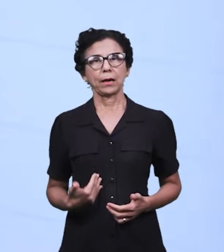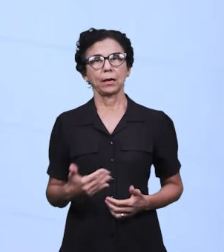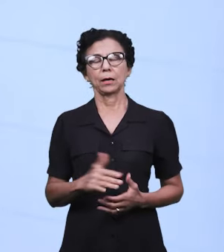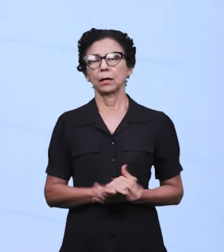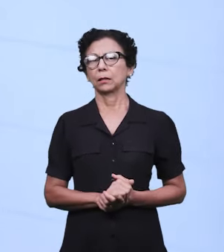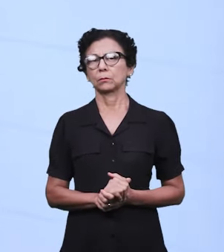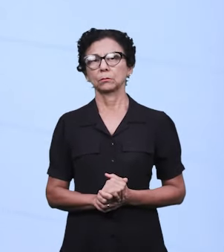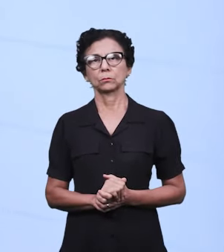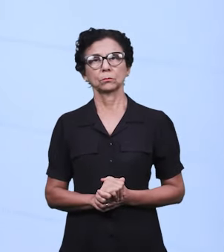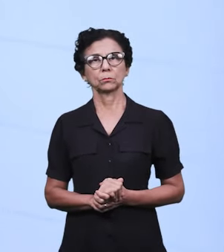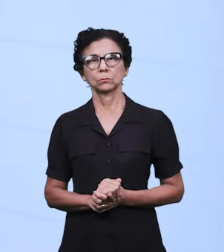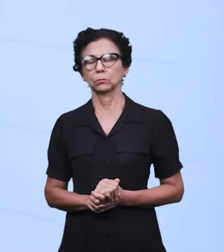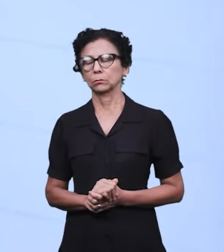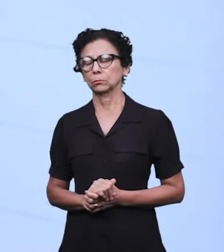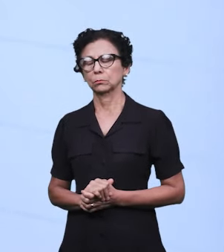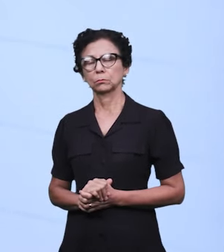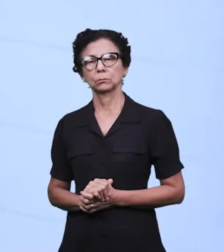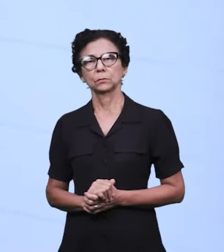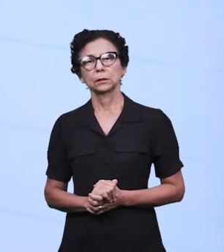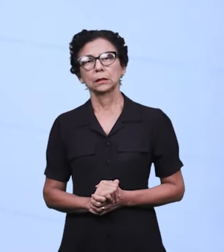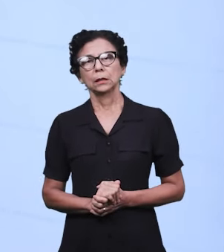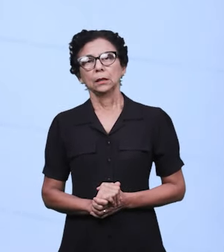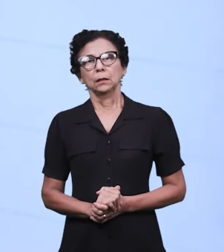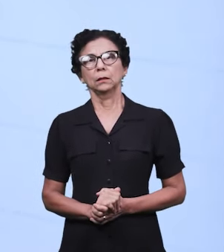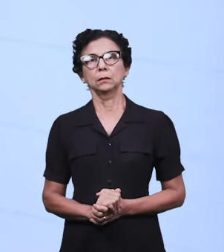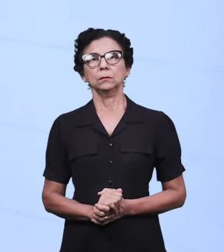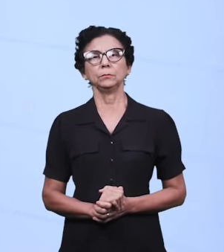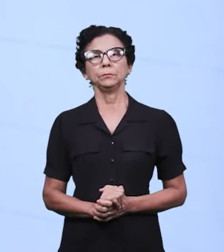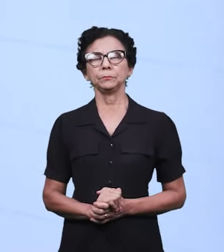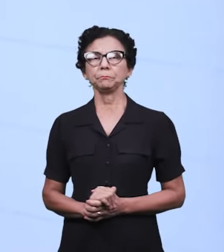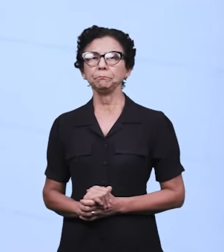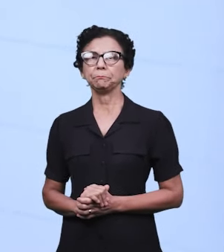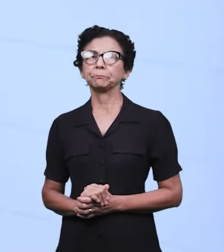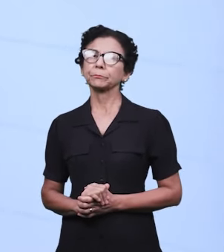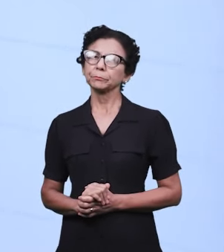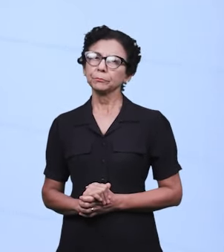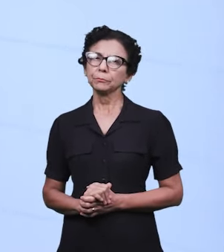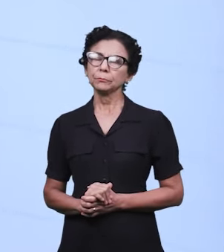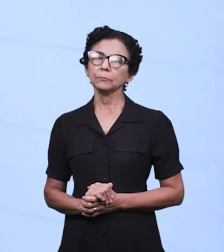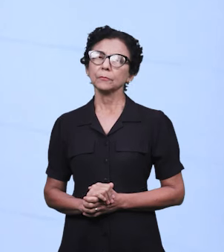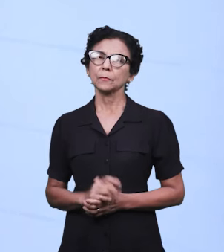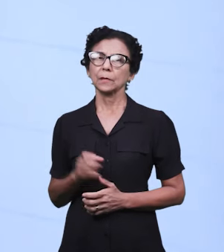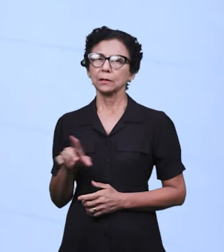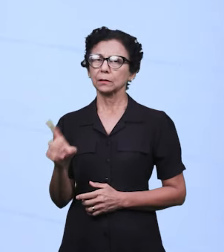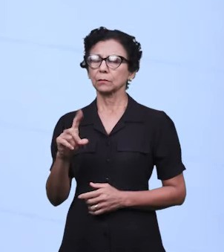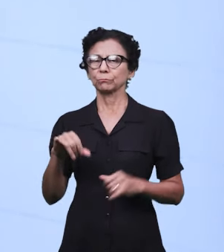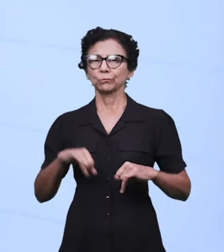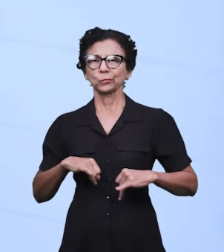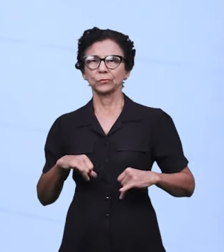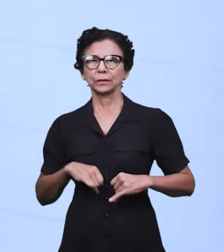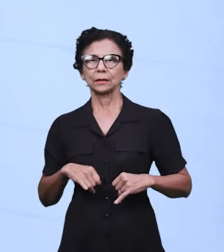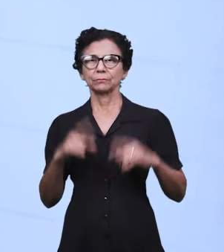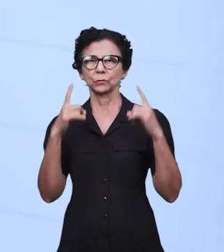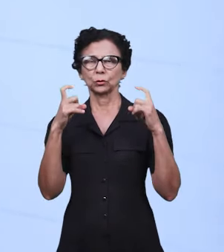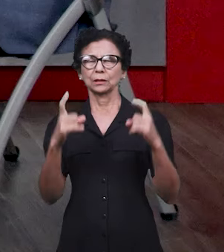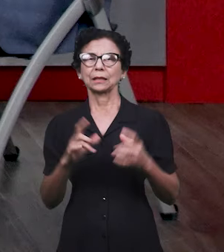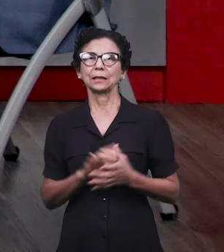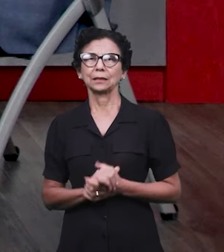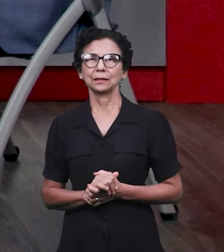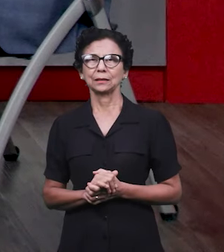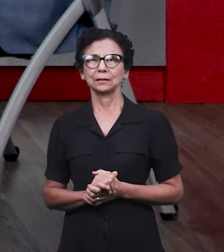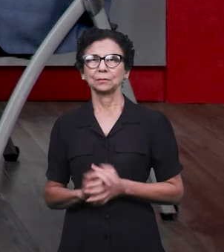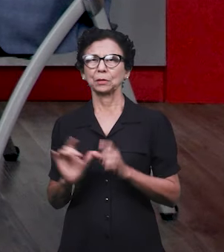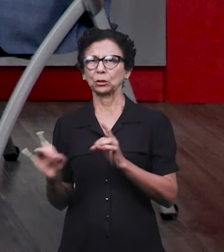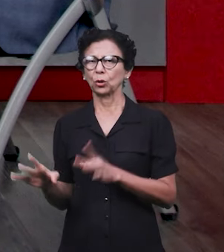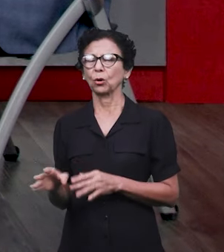este cuidado para que o idoso ele não sofra nenhum tipo de violência nem de maus tratos, né? Dever do Estado, né?